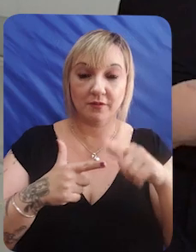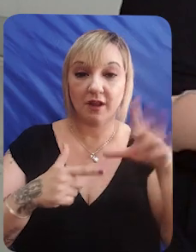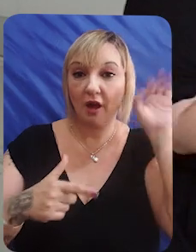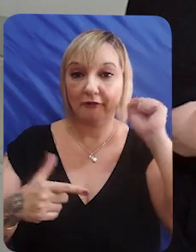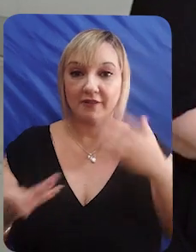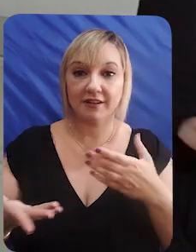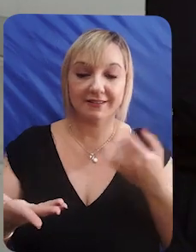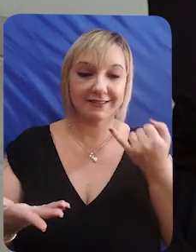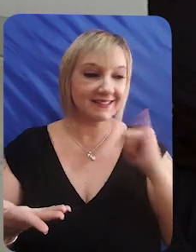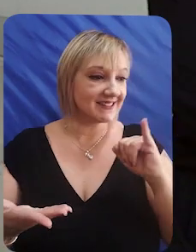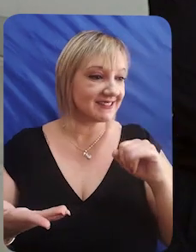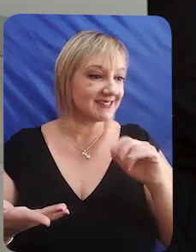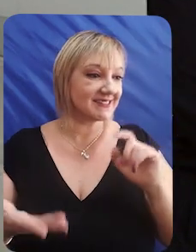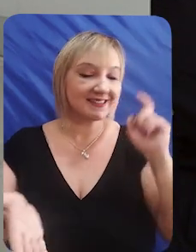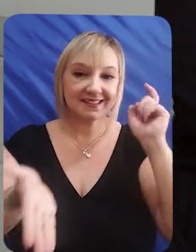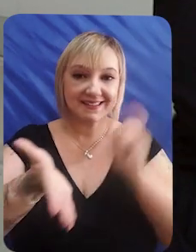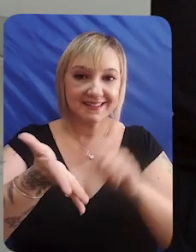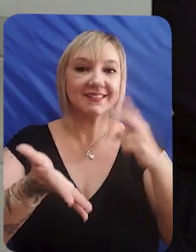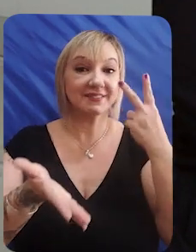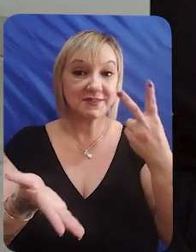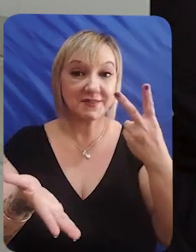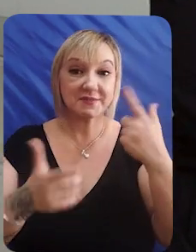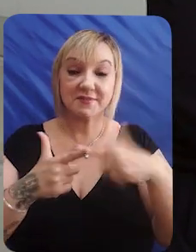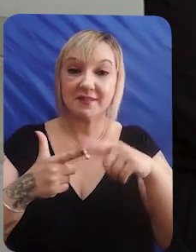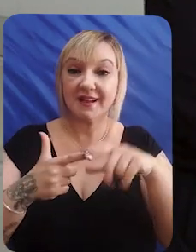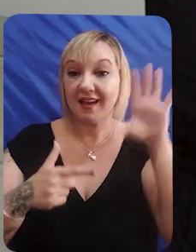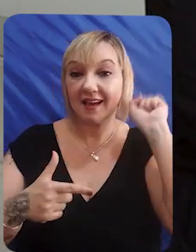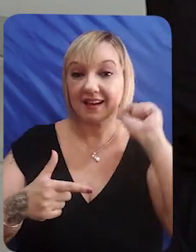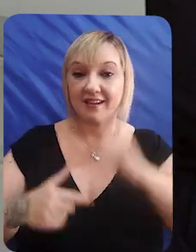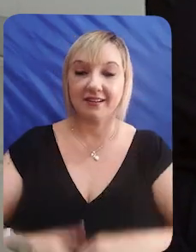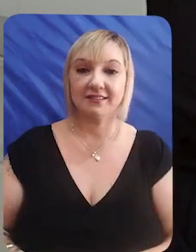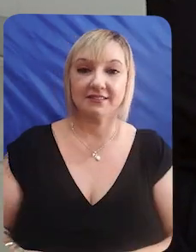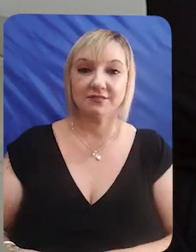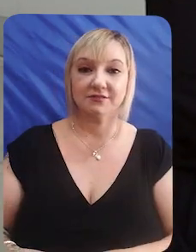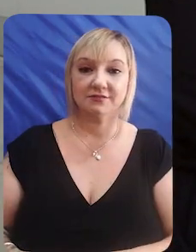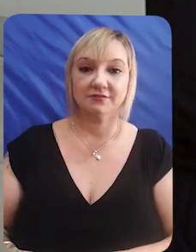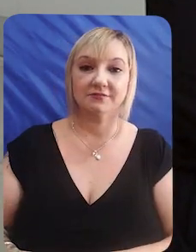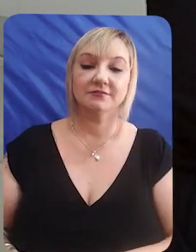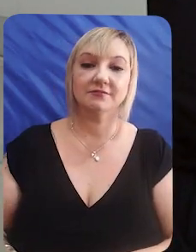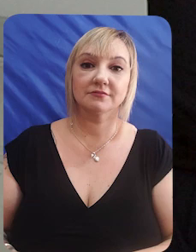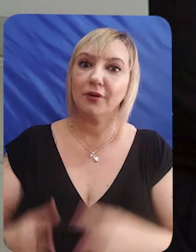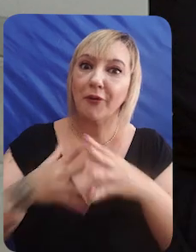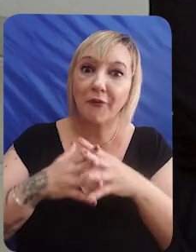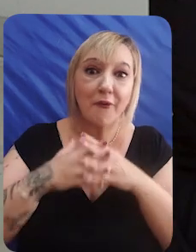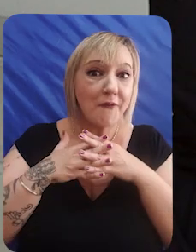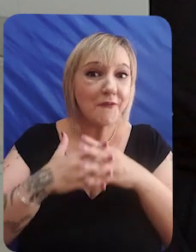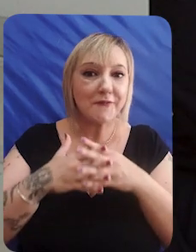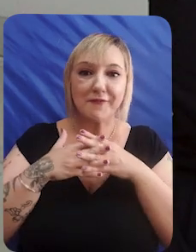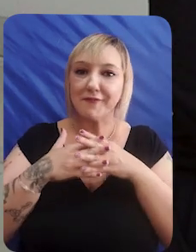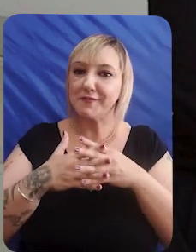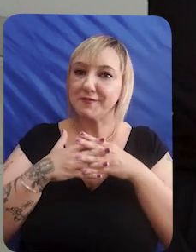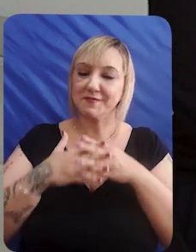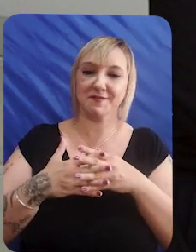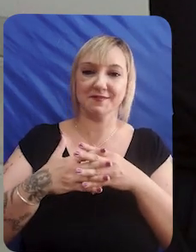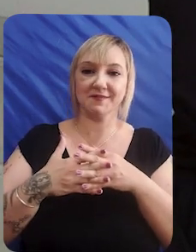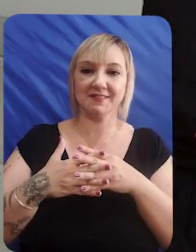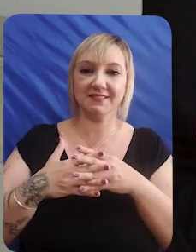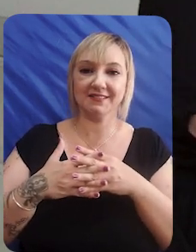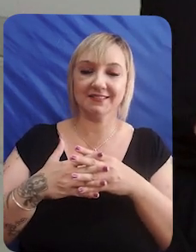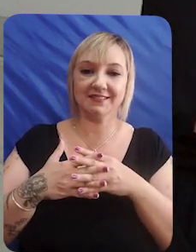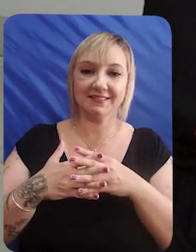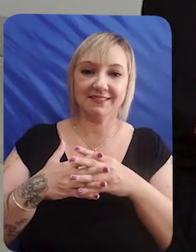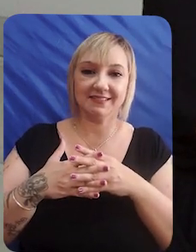Ué, como é que vai achar o 2 se problema de audição? Se você está ali... É confuso isso, é confuso.